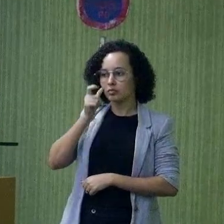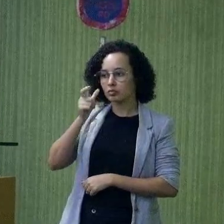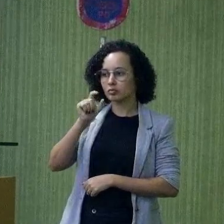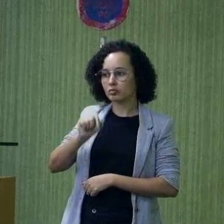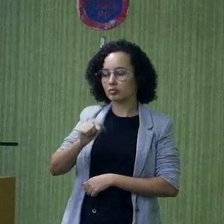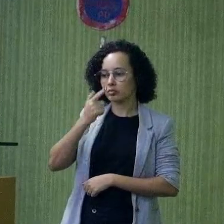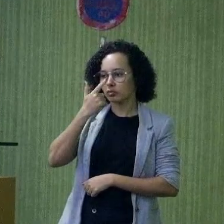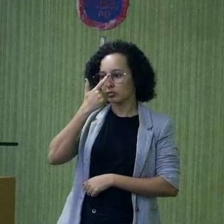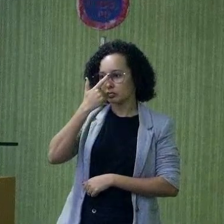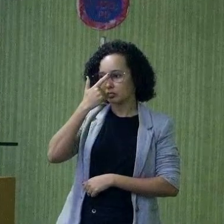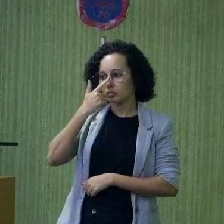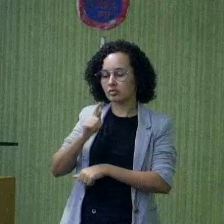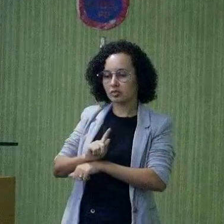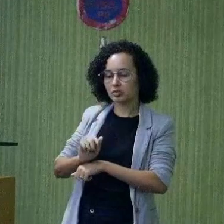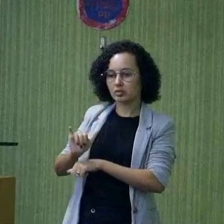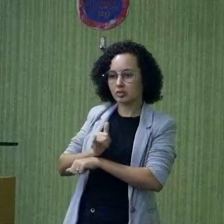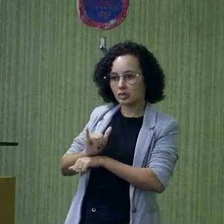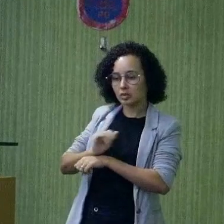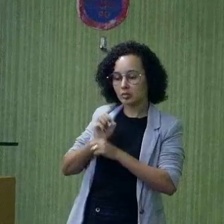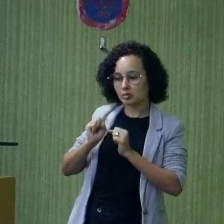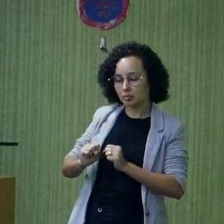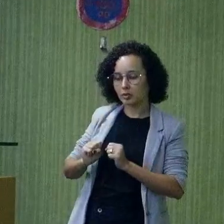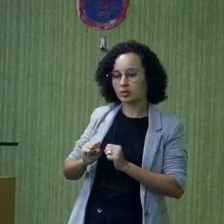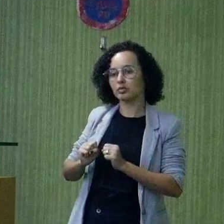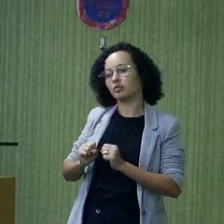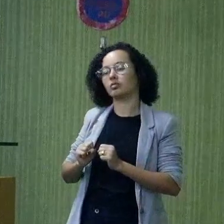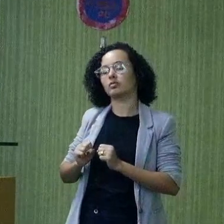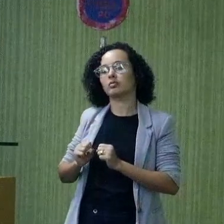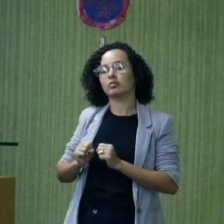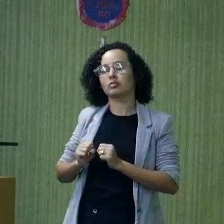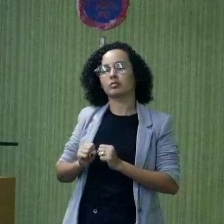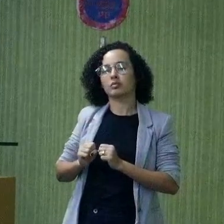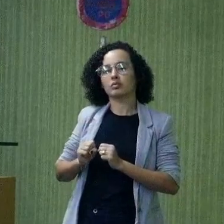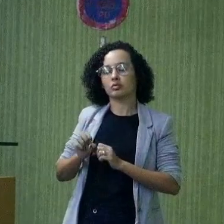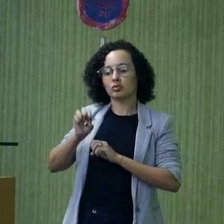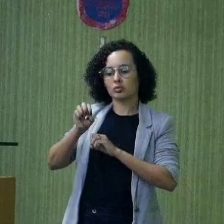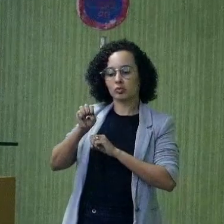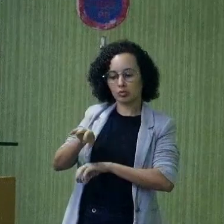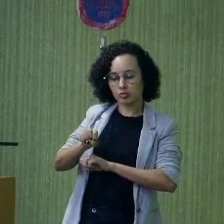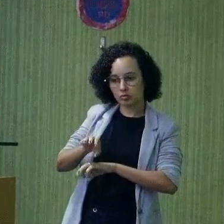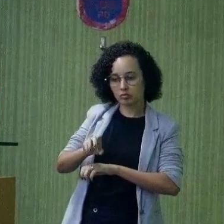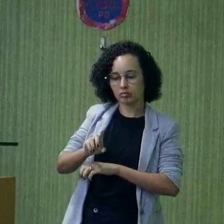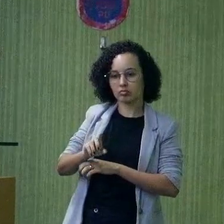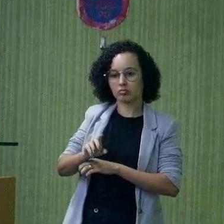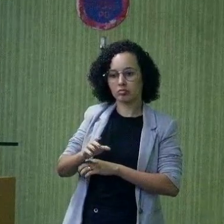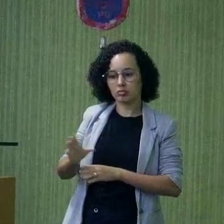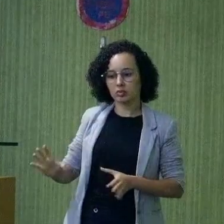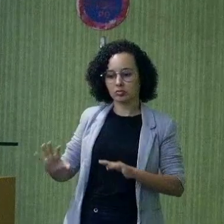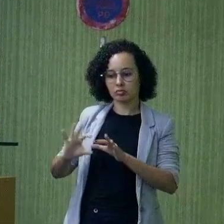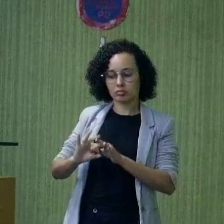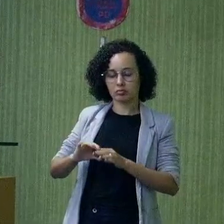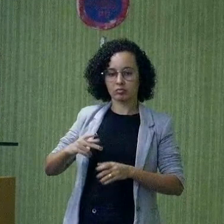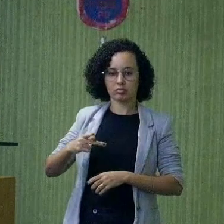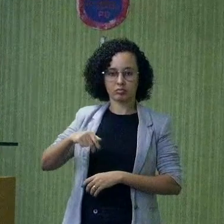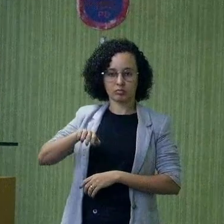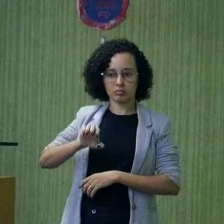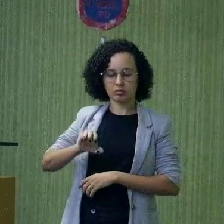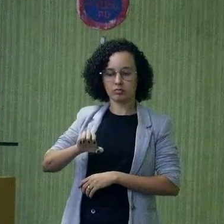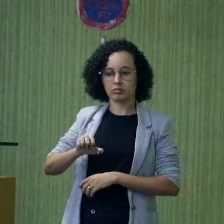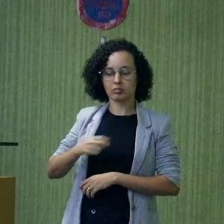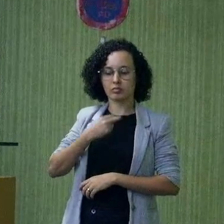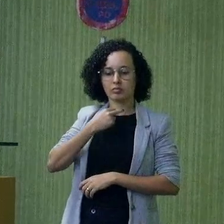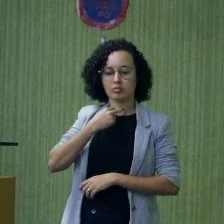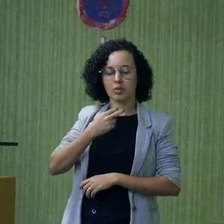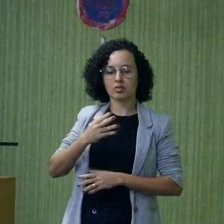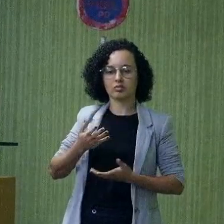na gestão estratégica quando se coloca questões referentes à educação eu penso que a gente tem que atrelar o pne a gente não pode deixar